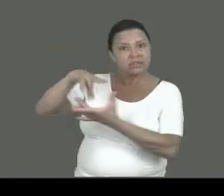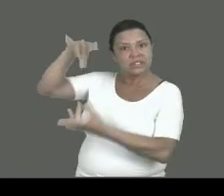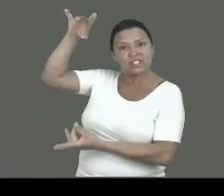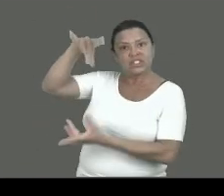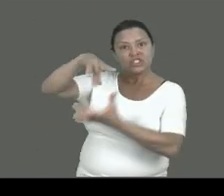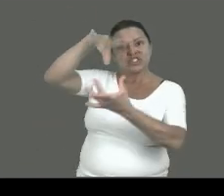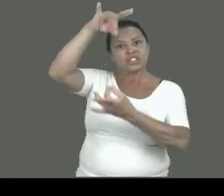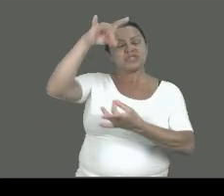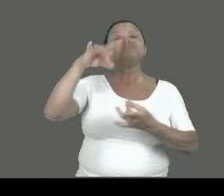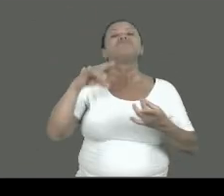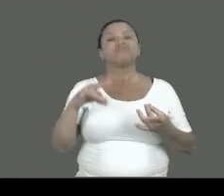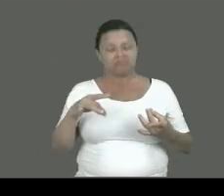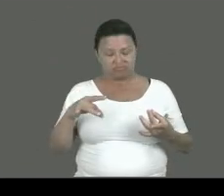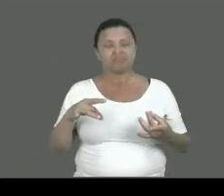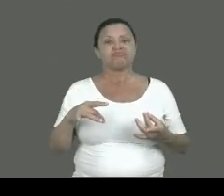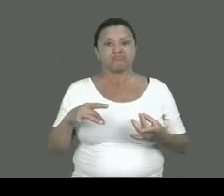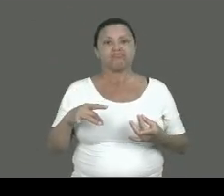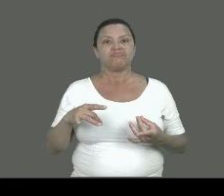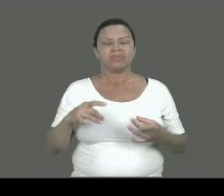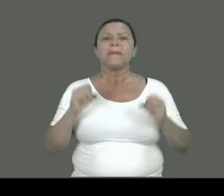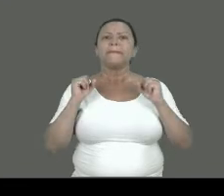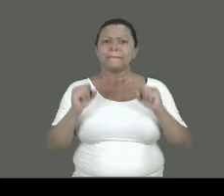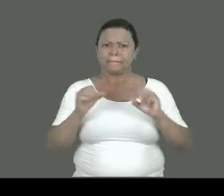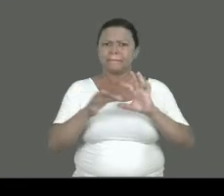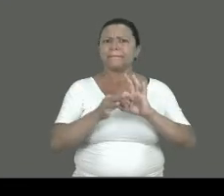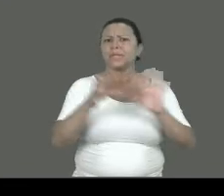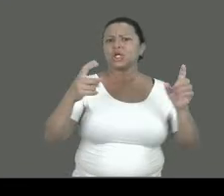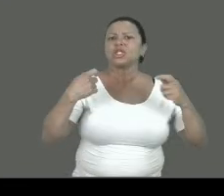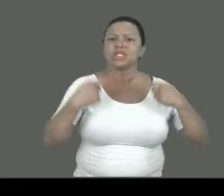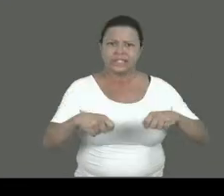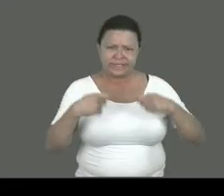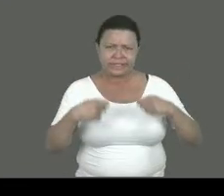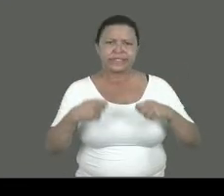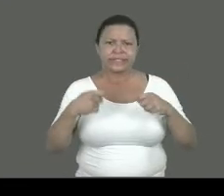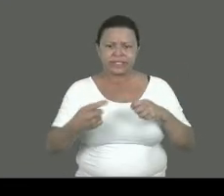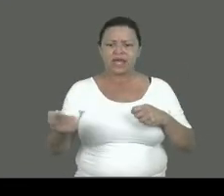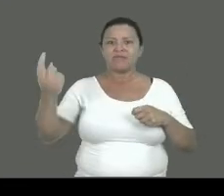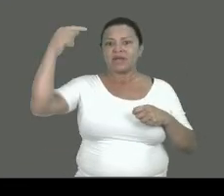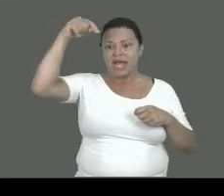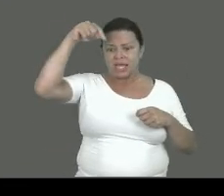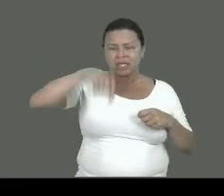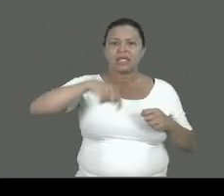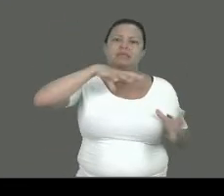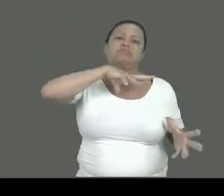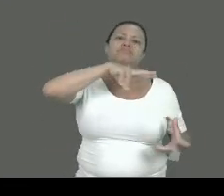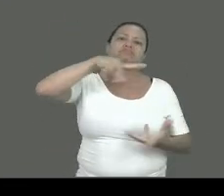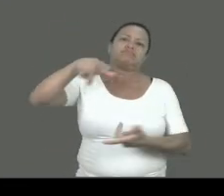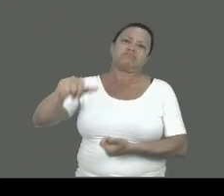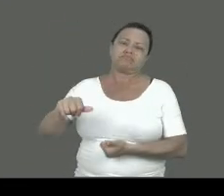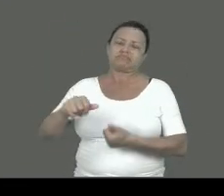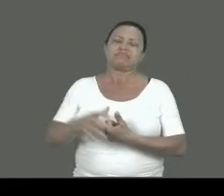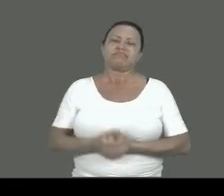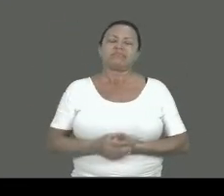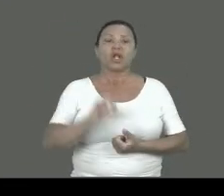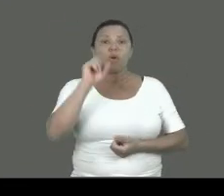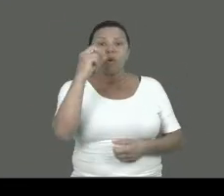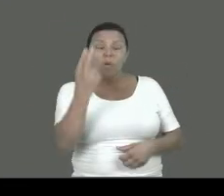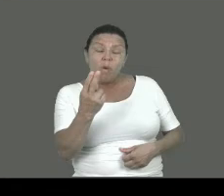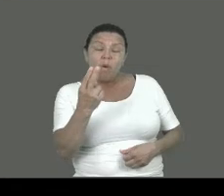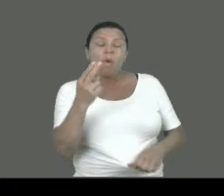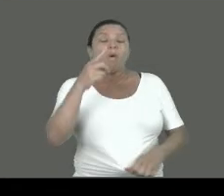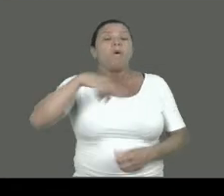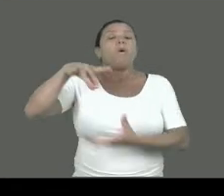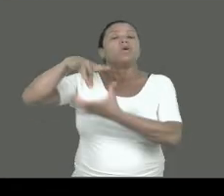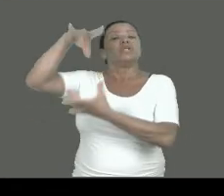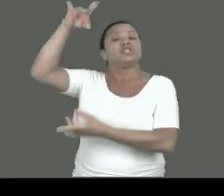de conforme autorização e necessidade, vindo até o plano material. Ou aqueles espíritos